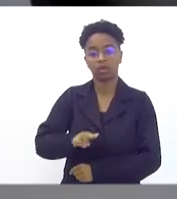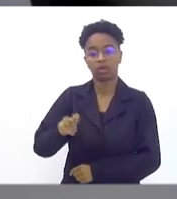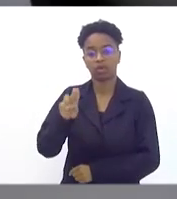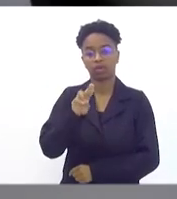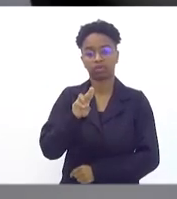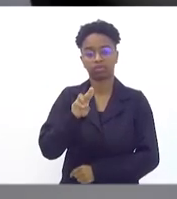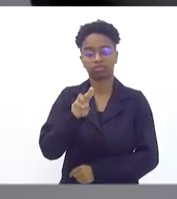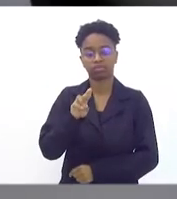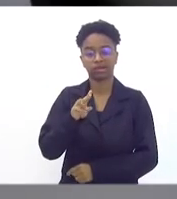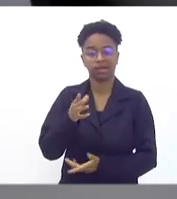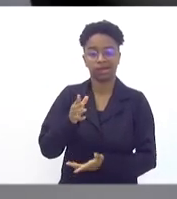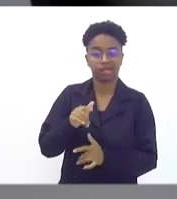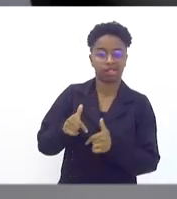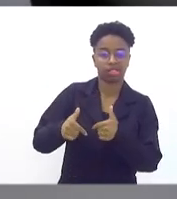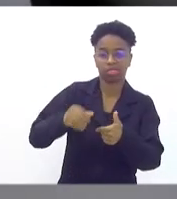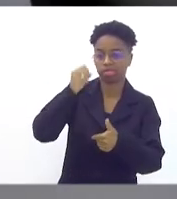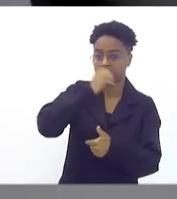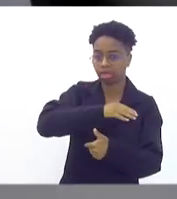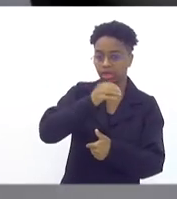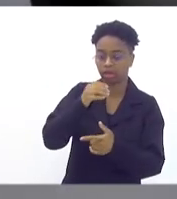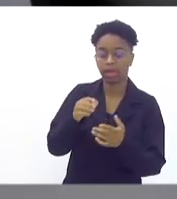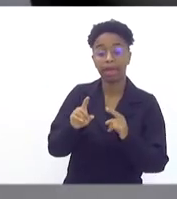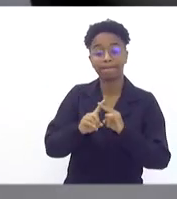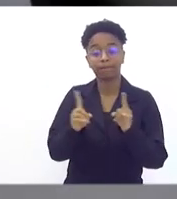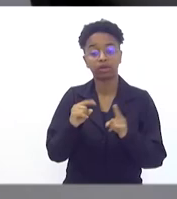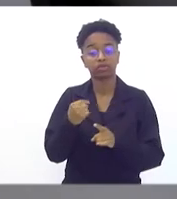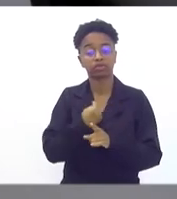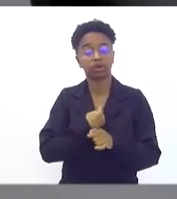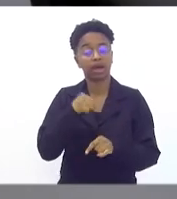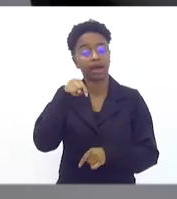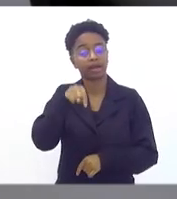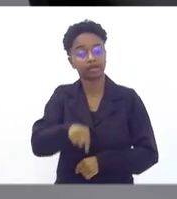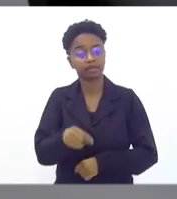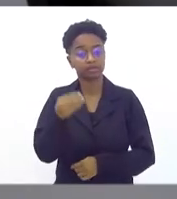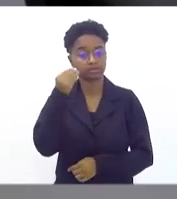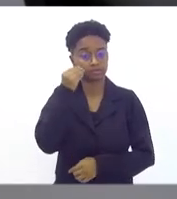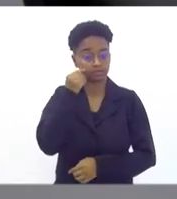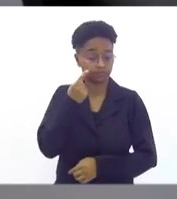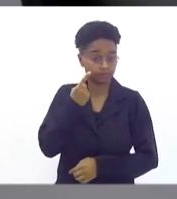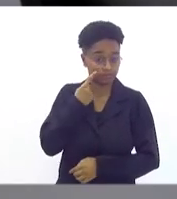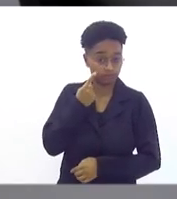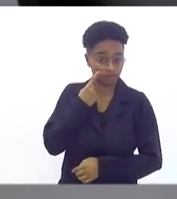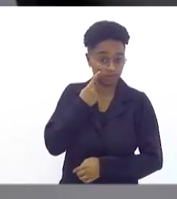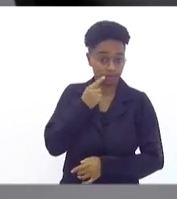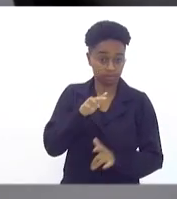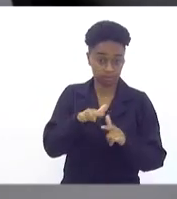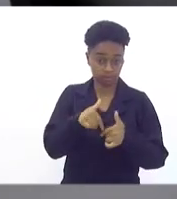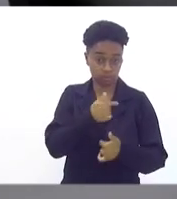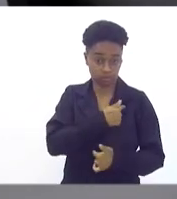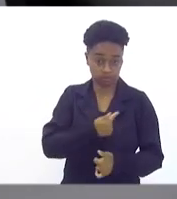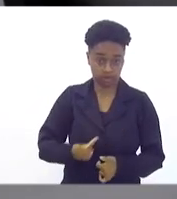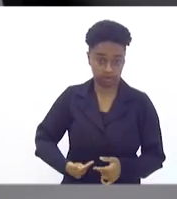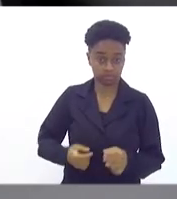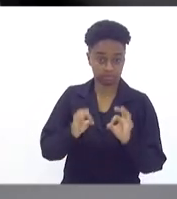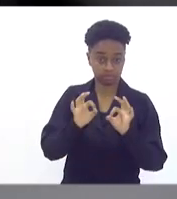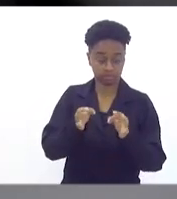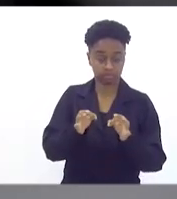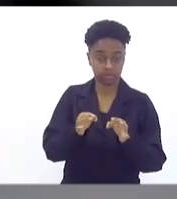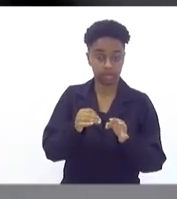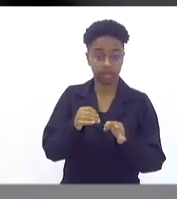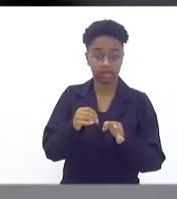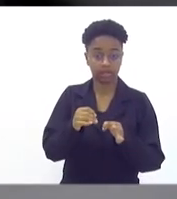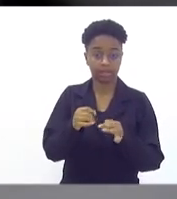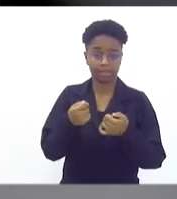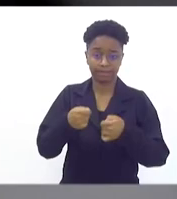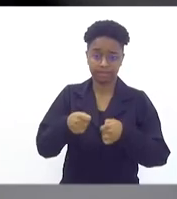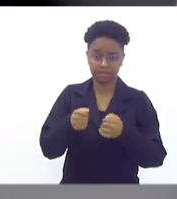e abusa né então nós estamos aqui para para ver através né do nosso do governo do senhor né que Ao que